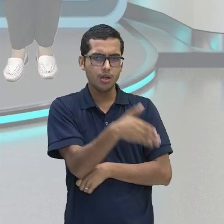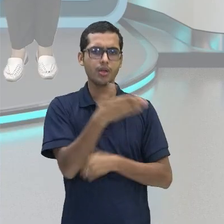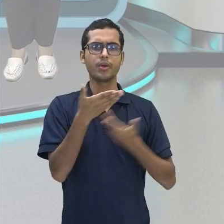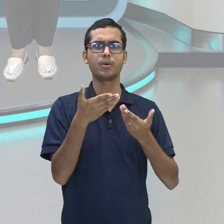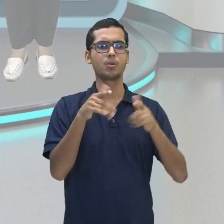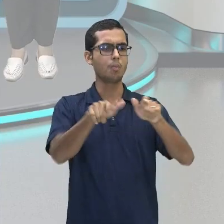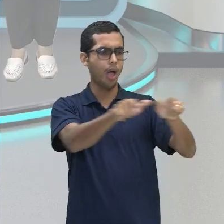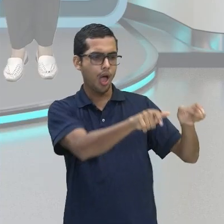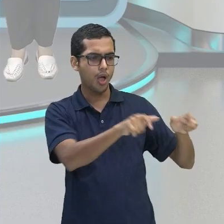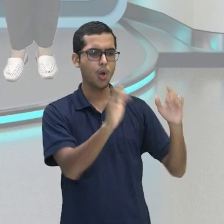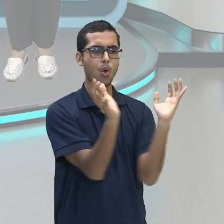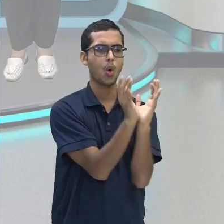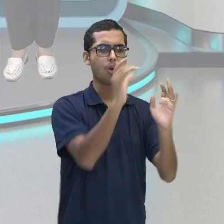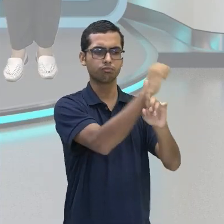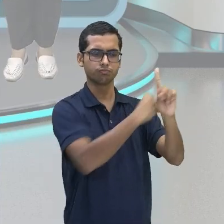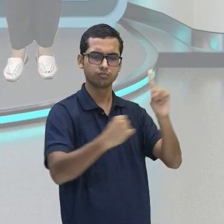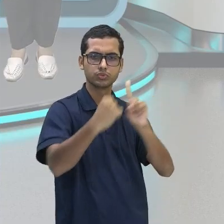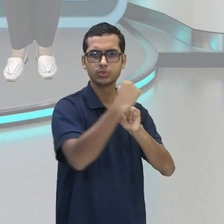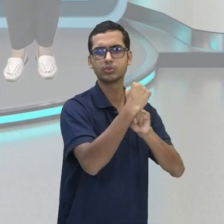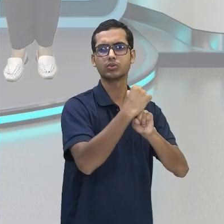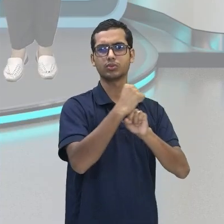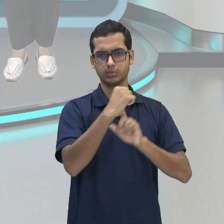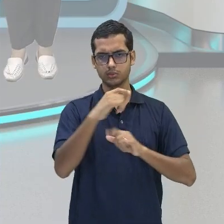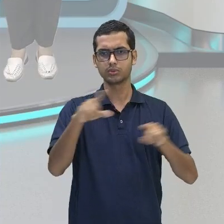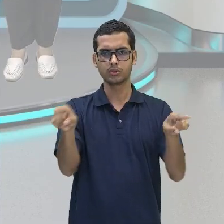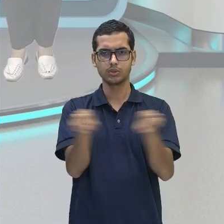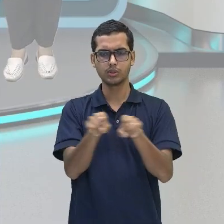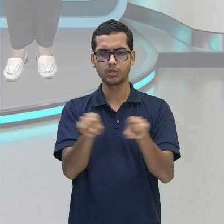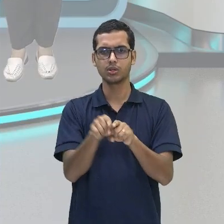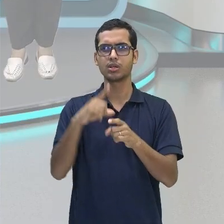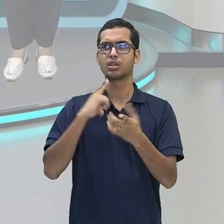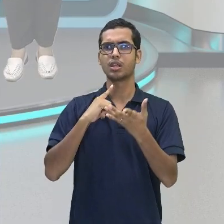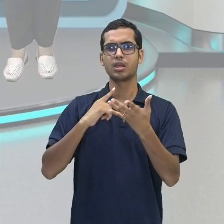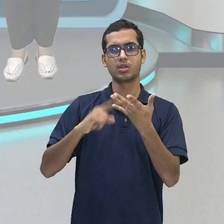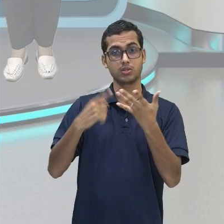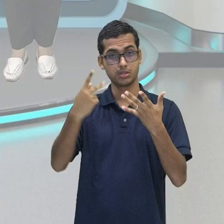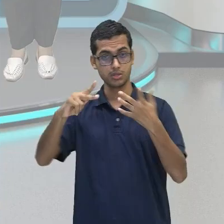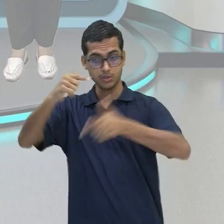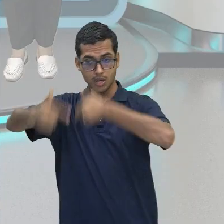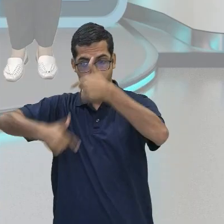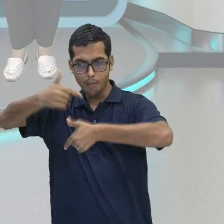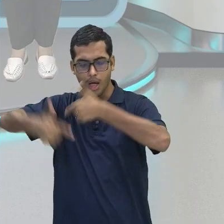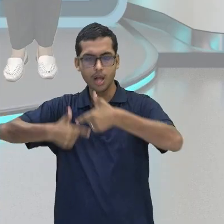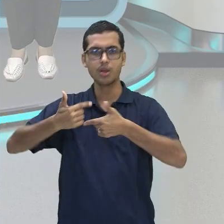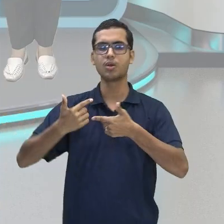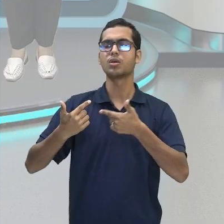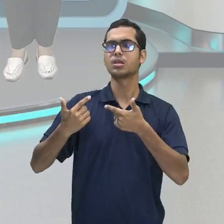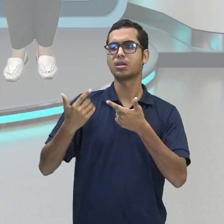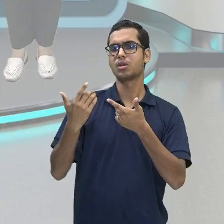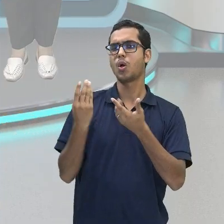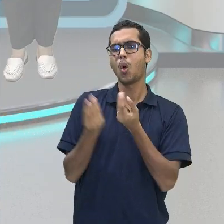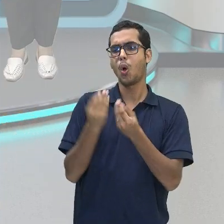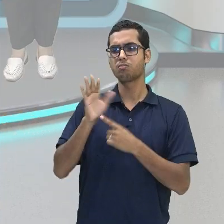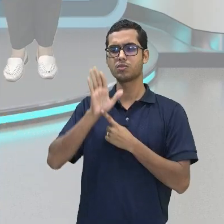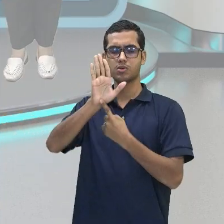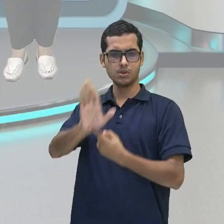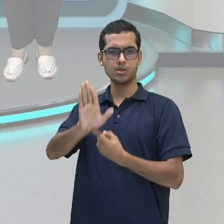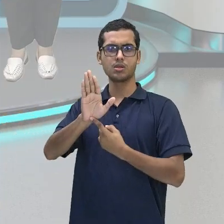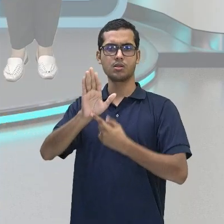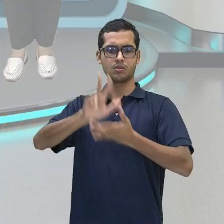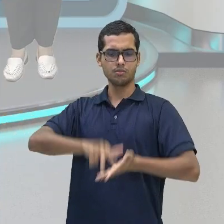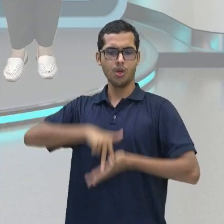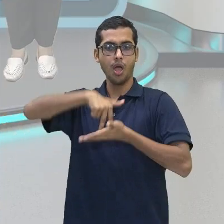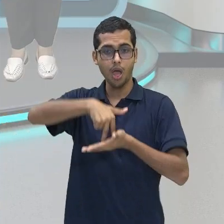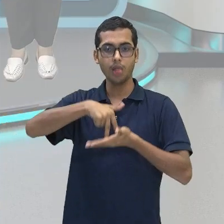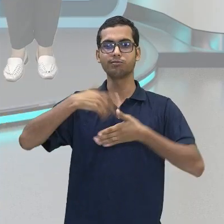de grupo social, se você tem o seu emprego, a forma como você se apresenta, tudo isso é processo